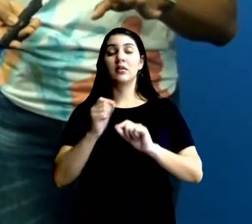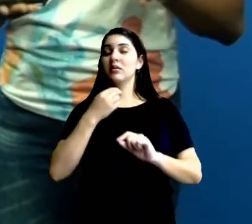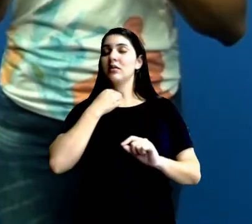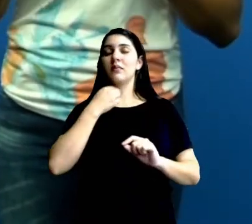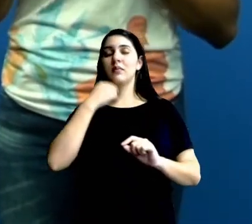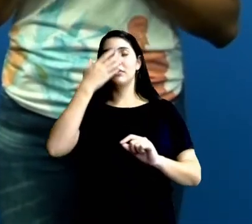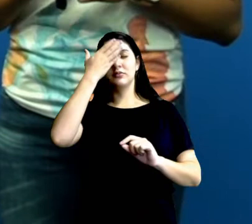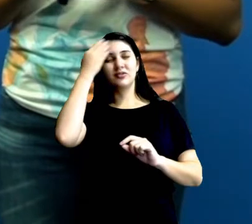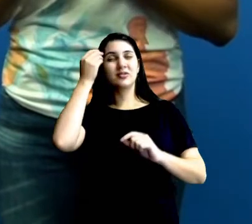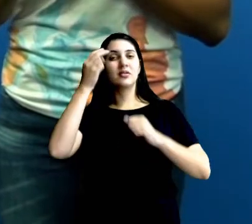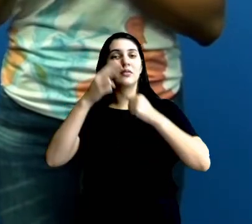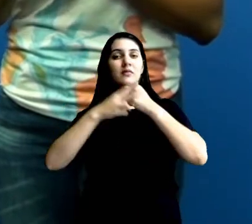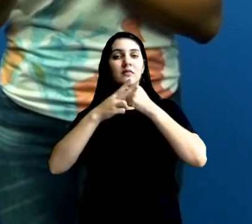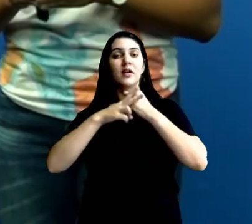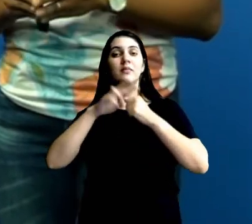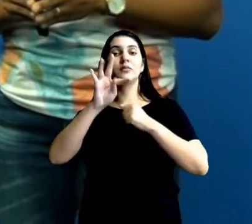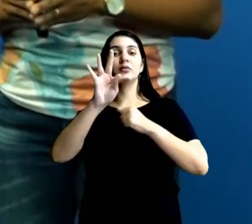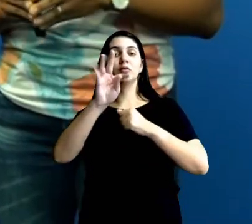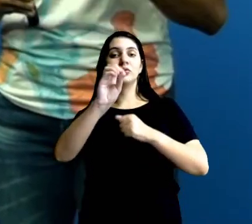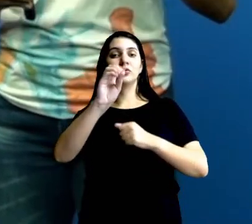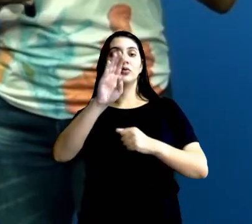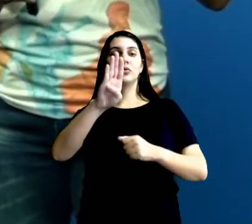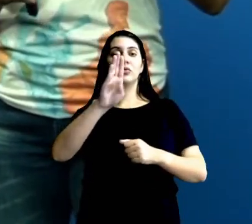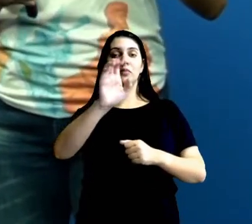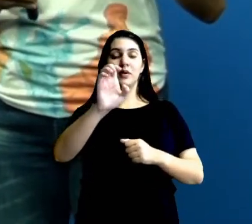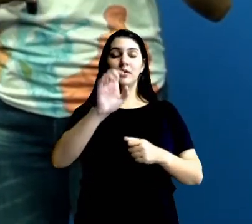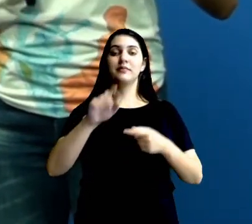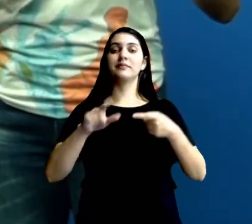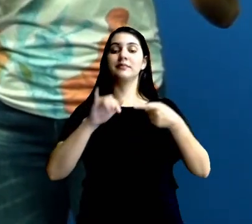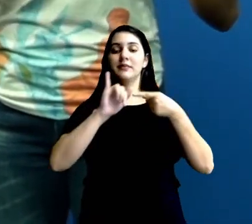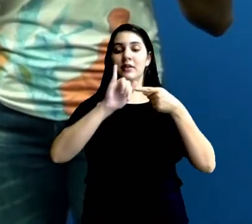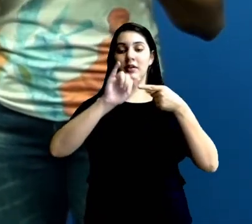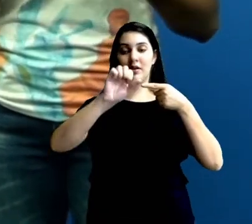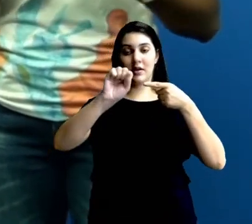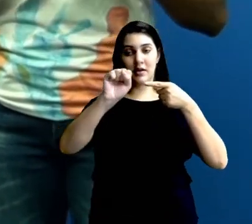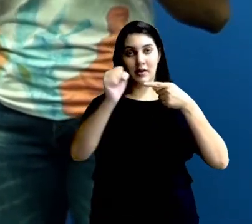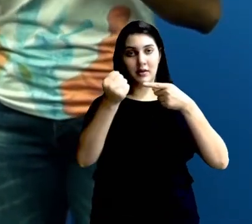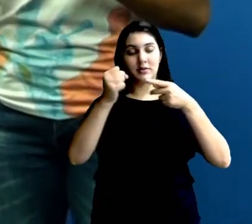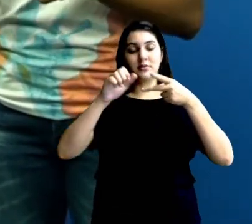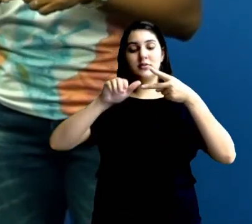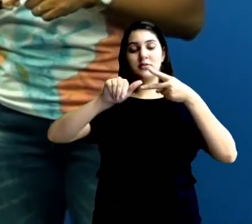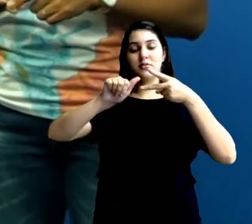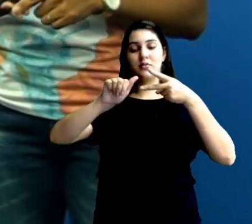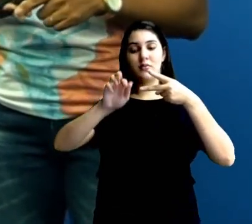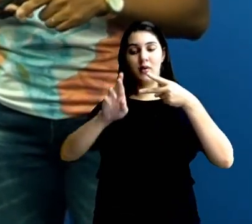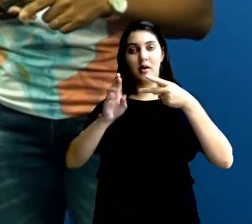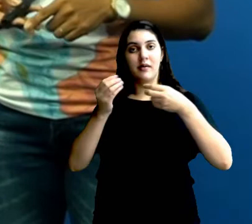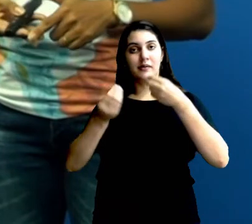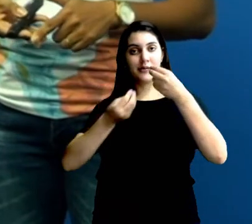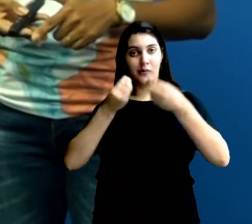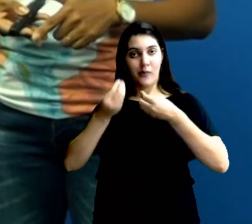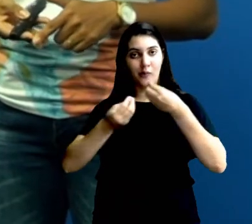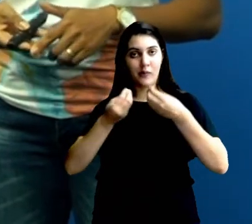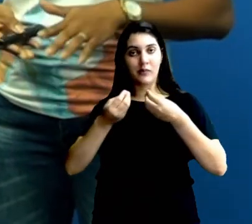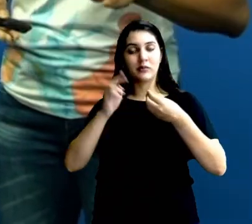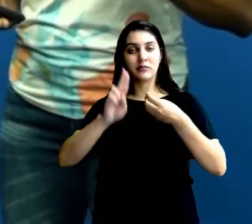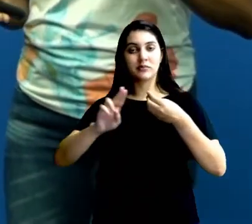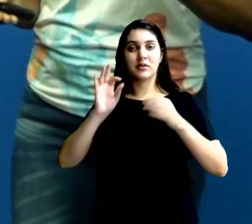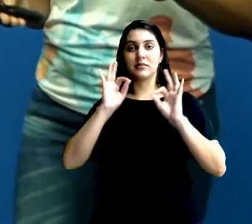pode esquecer, que é do verbo to be, is ou are, que será empregado,